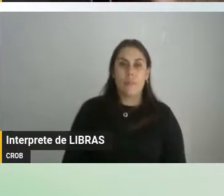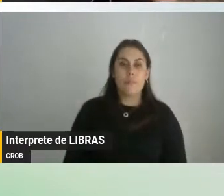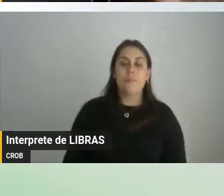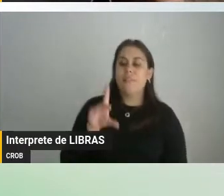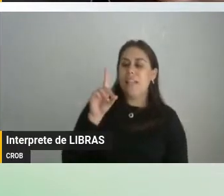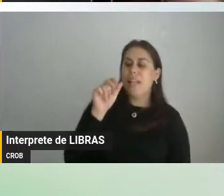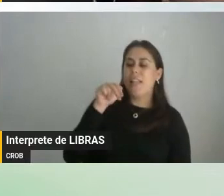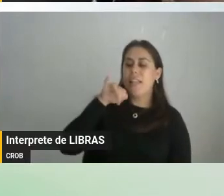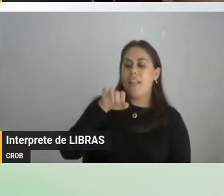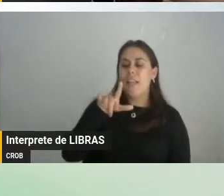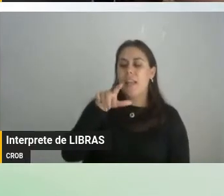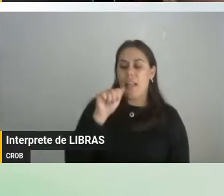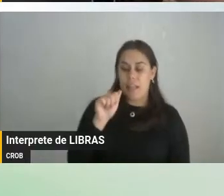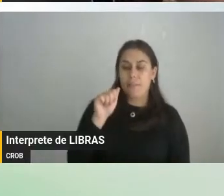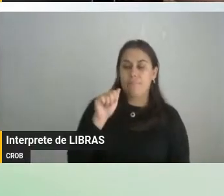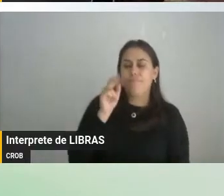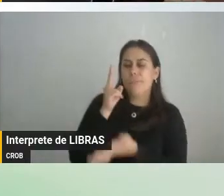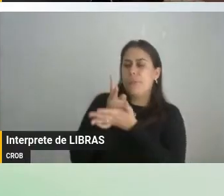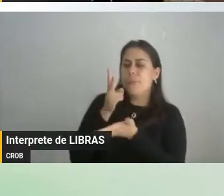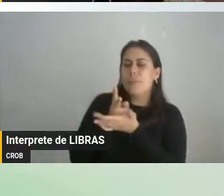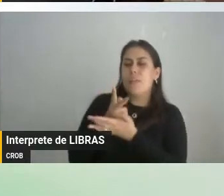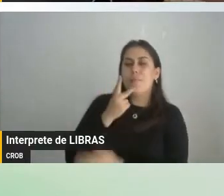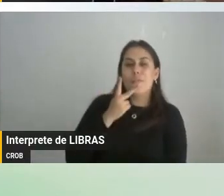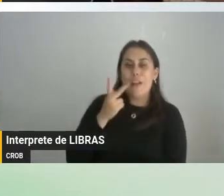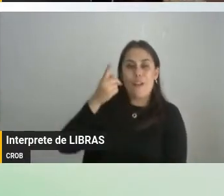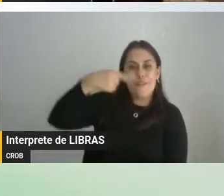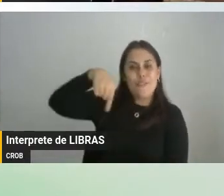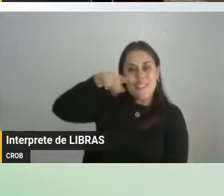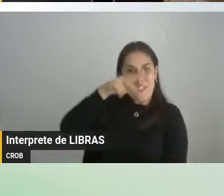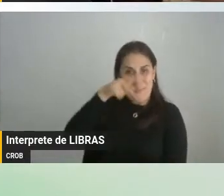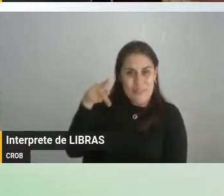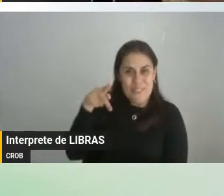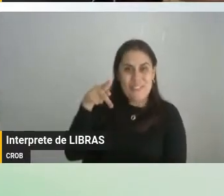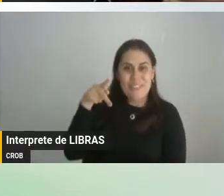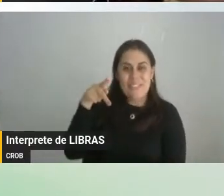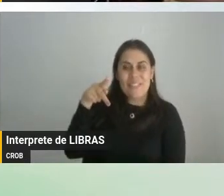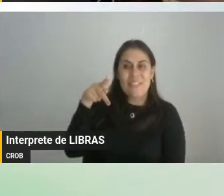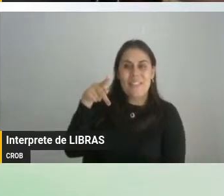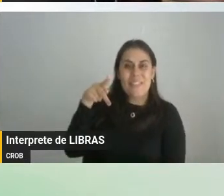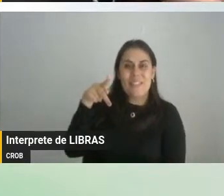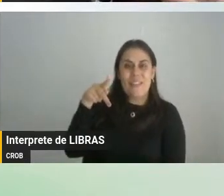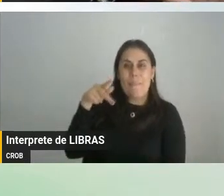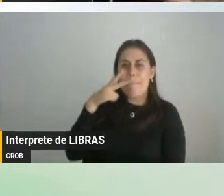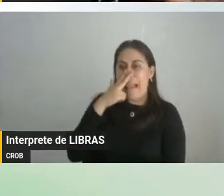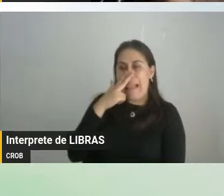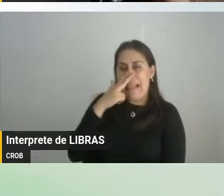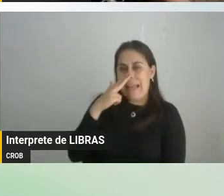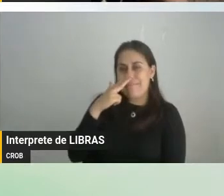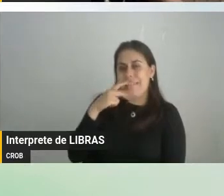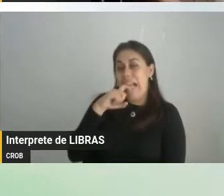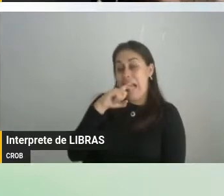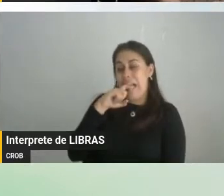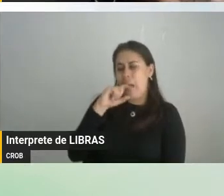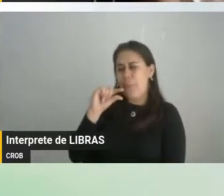Eu sempre falo que vocês, professores, eu falo que eu tenho um pouco de inveja de vocês,